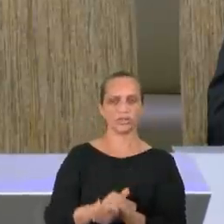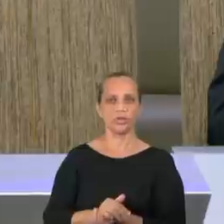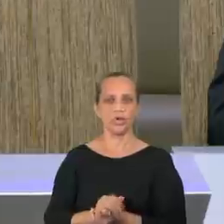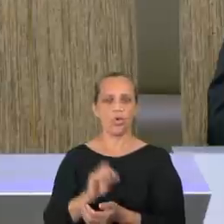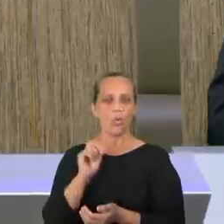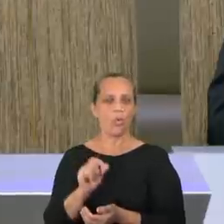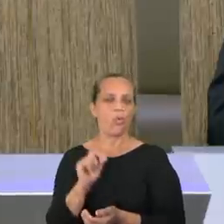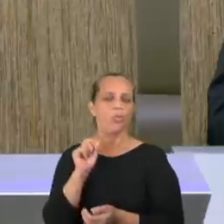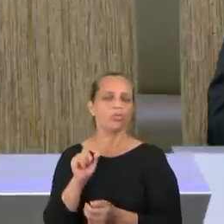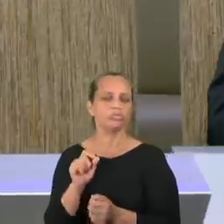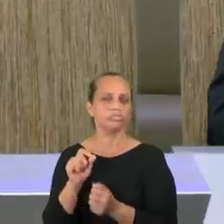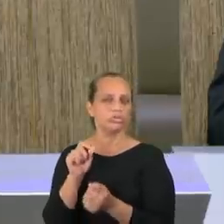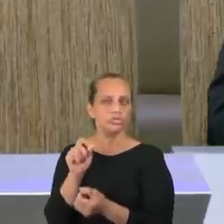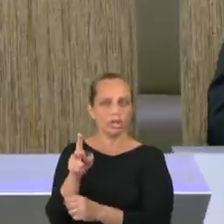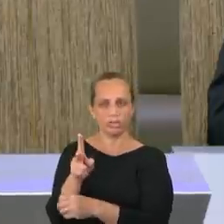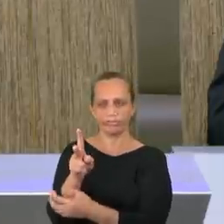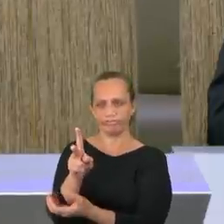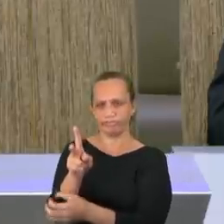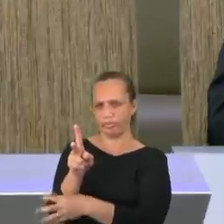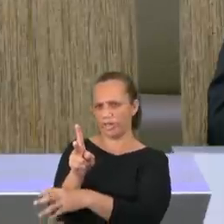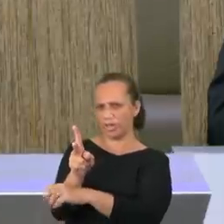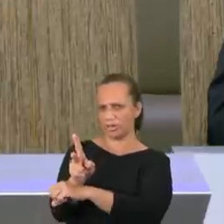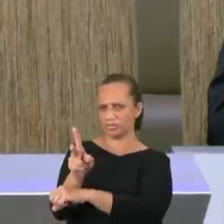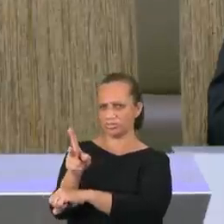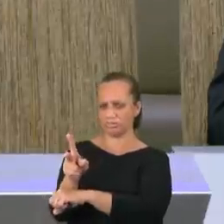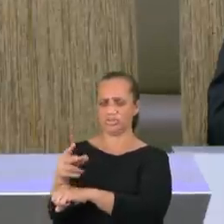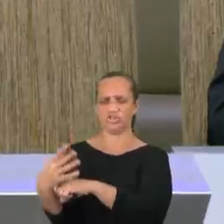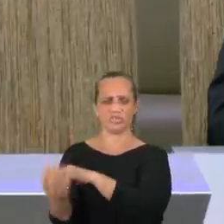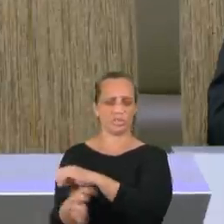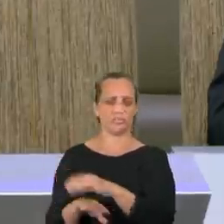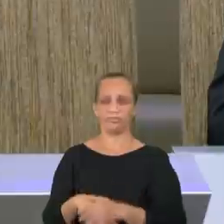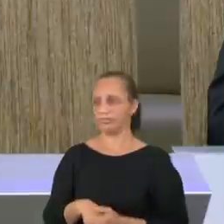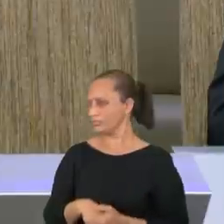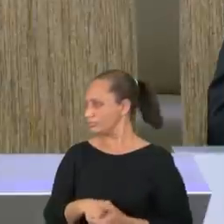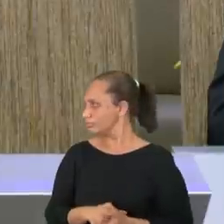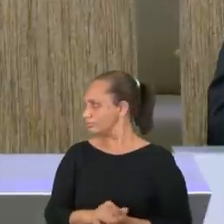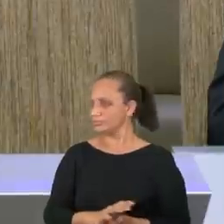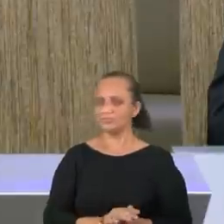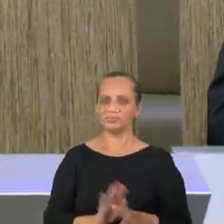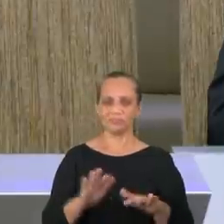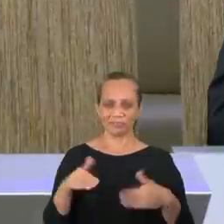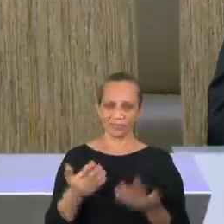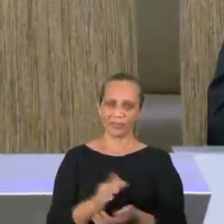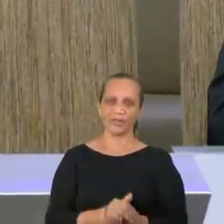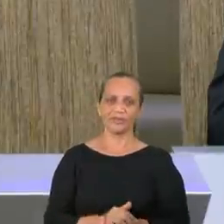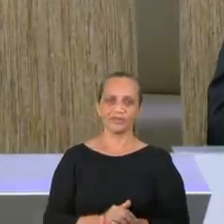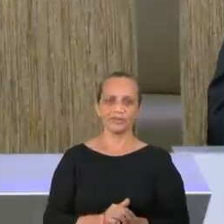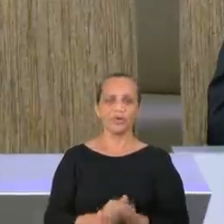publicano. O fariseu, estando em pé, orava consigo desta maneira: